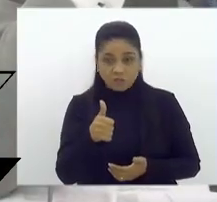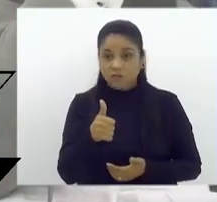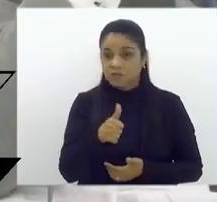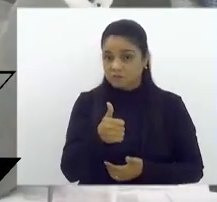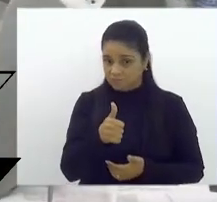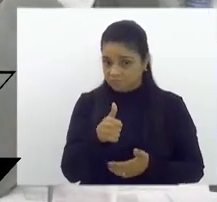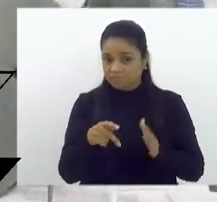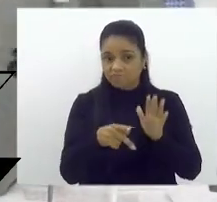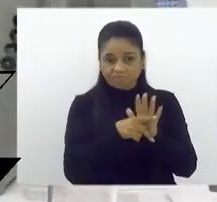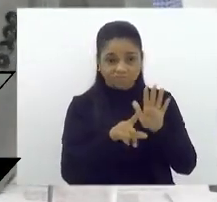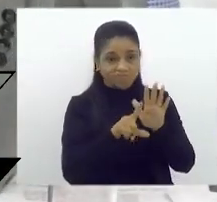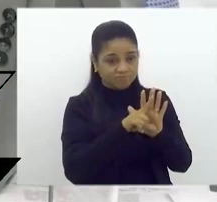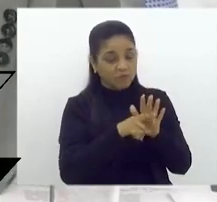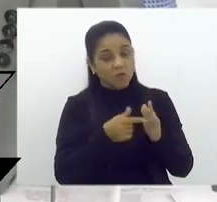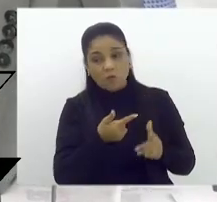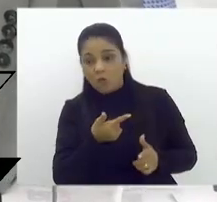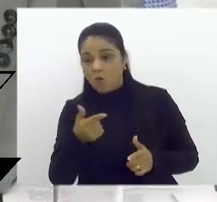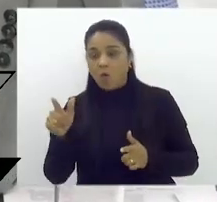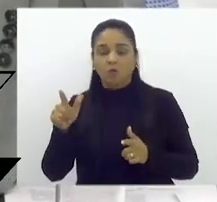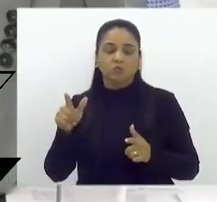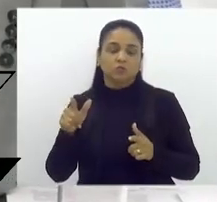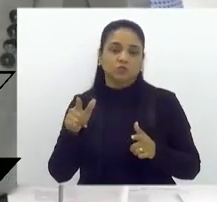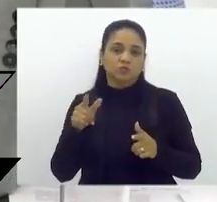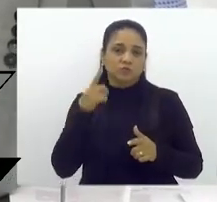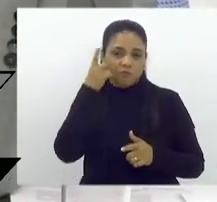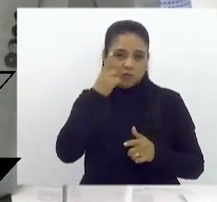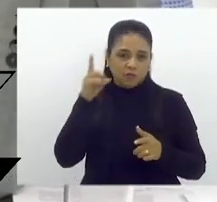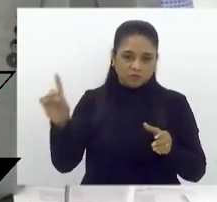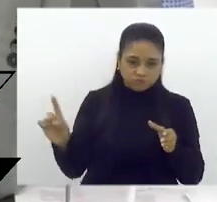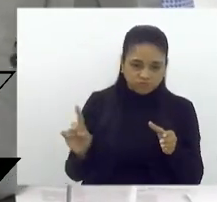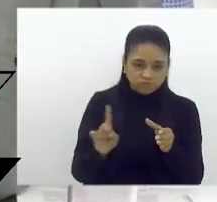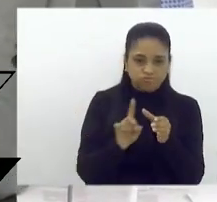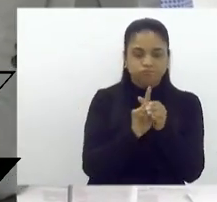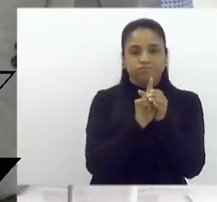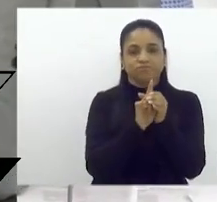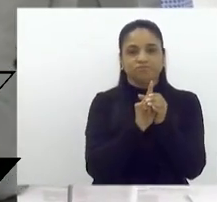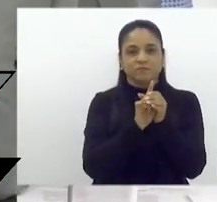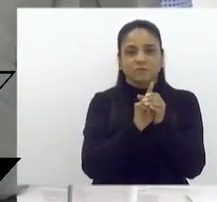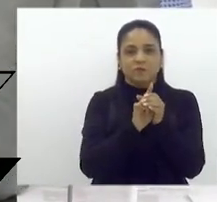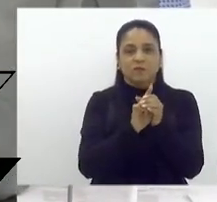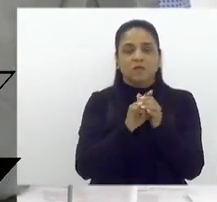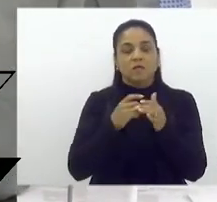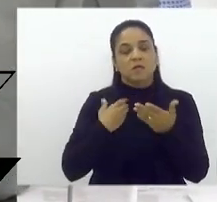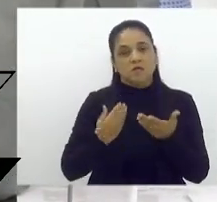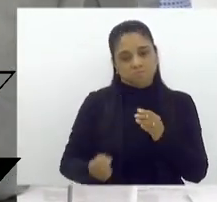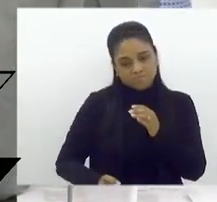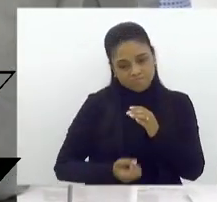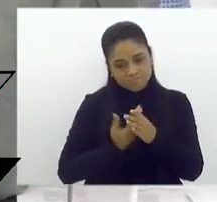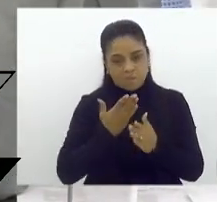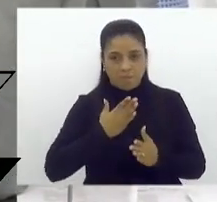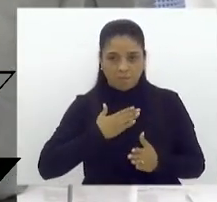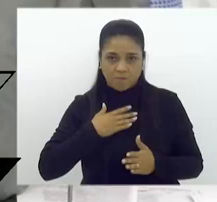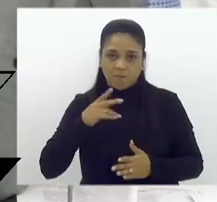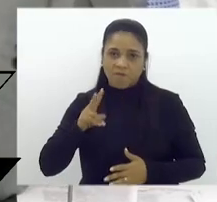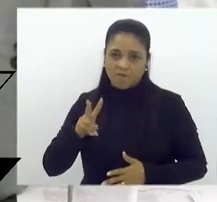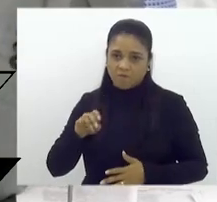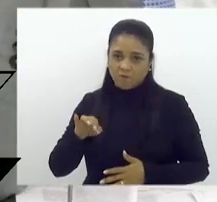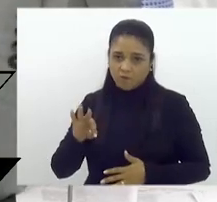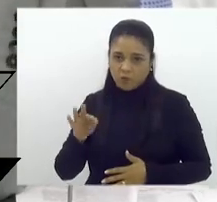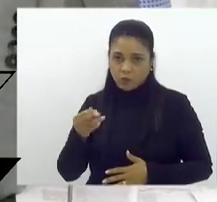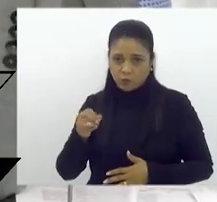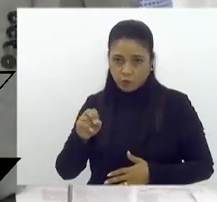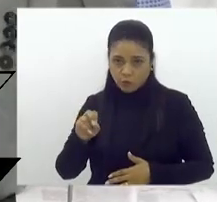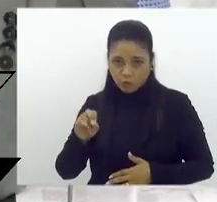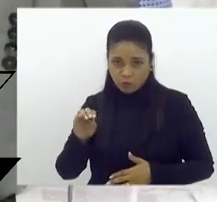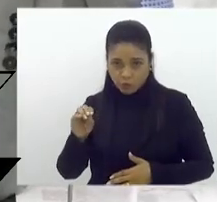que se somaram a esse projeto inicialmente de nossa autoria e hoje incorporado por os outros deputados que